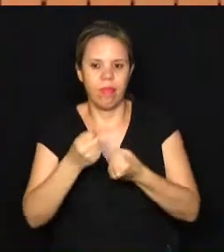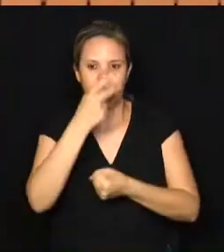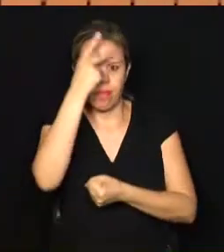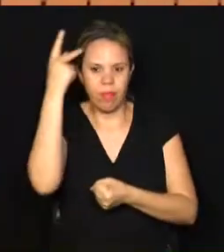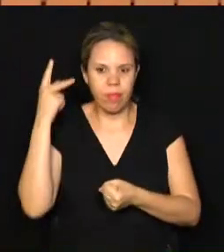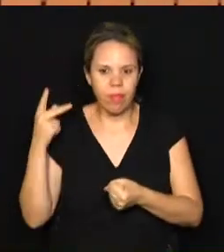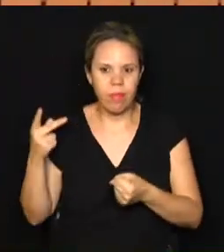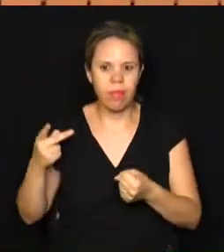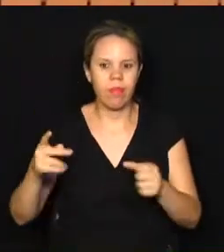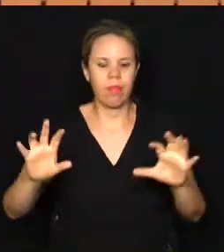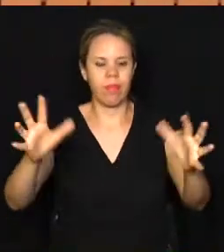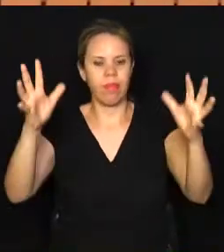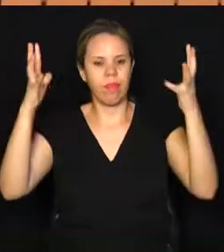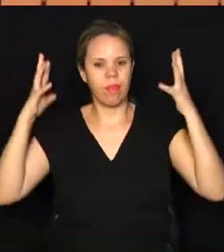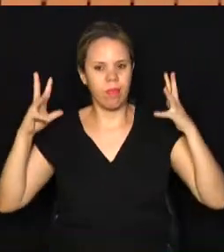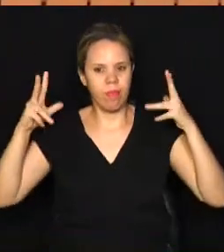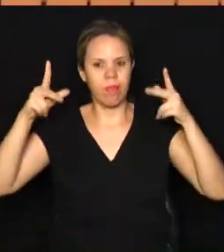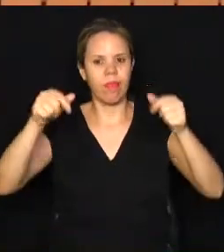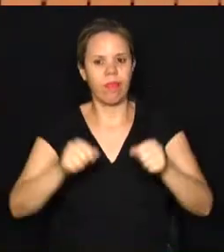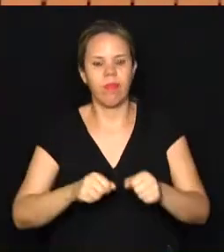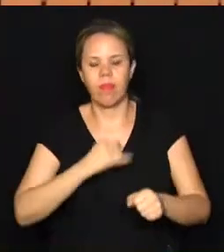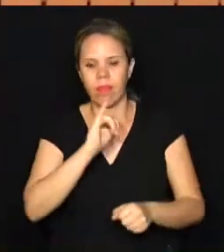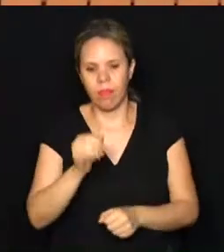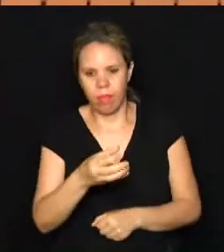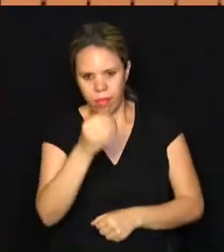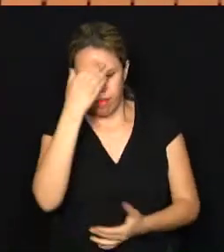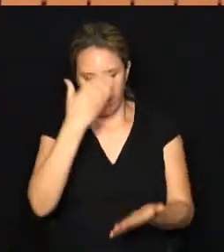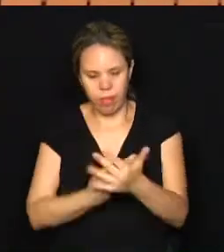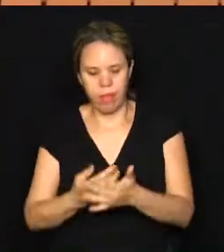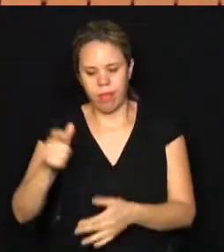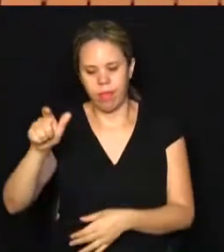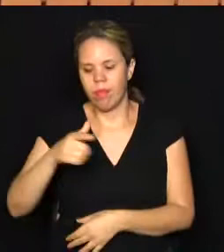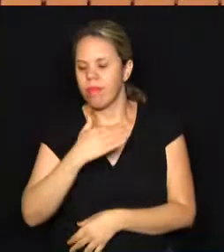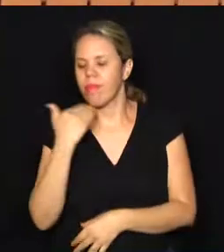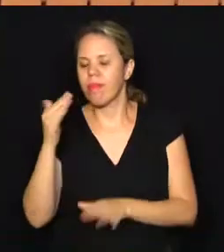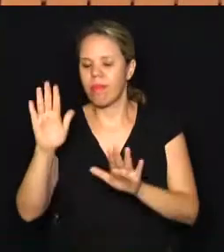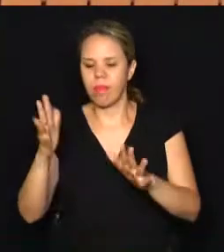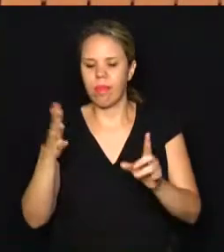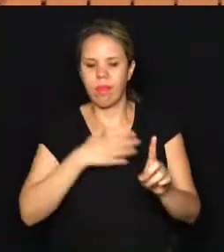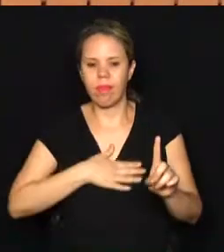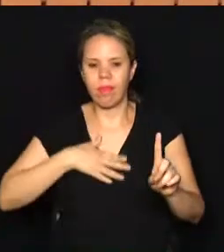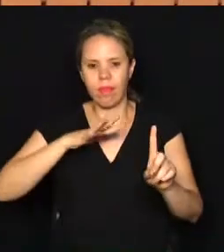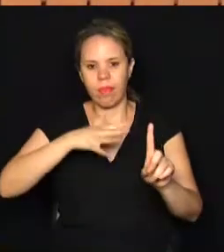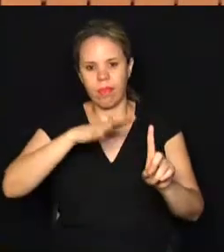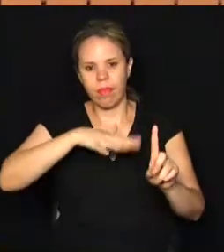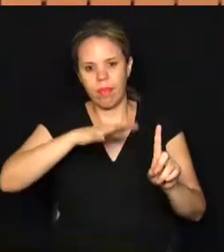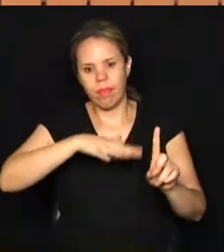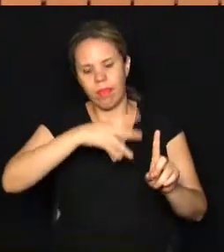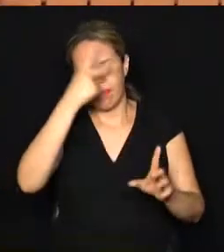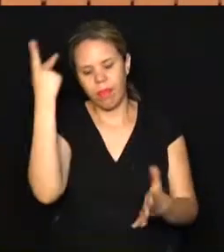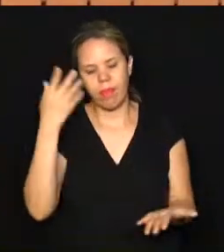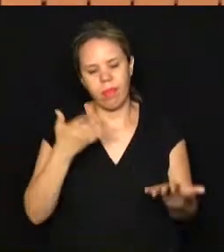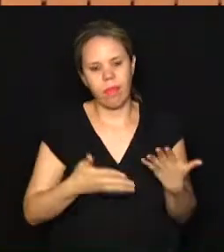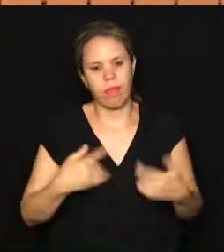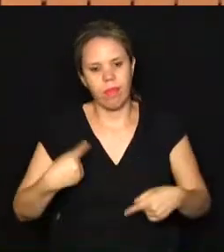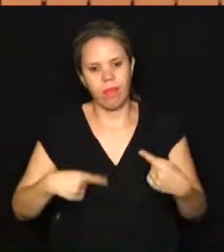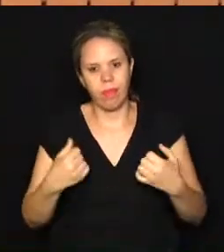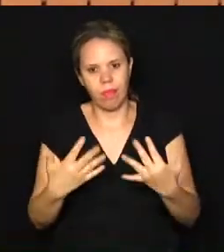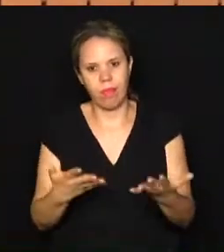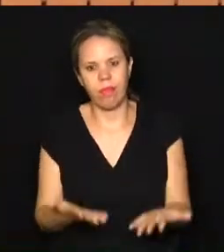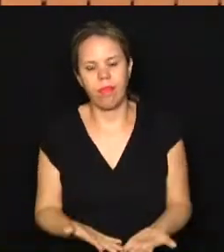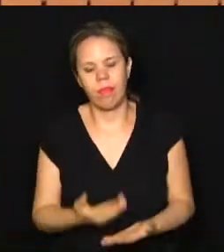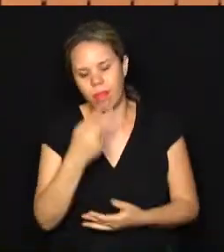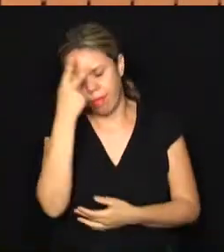ambientais, em defesa de tudo aquilo que o João acreditava, eu gostaria de homenagear, que a gente possa homenagear esse debate, homenagear,